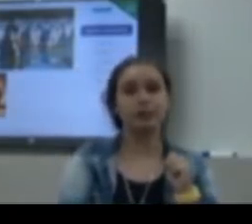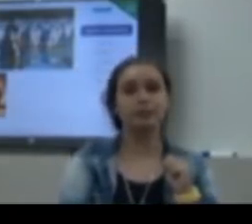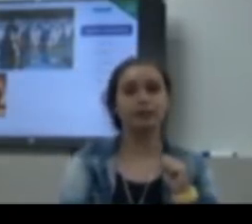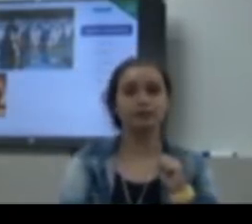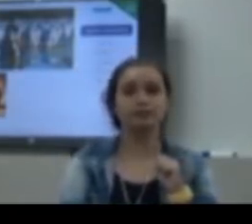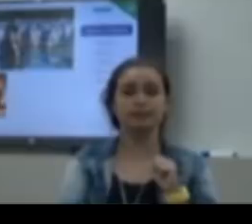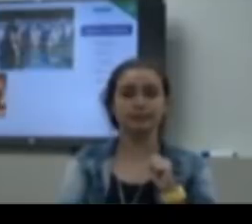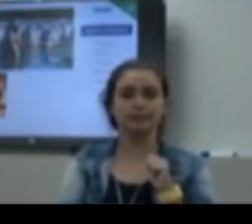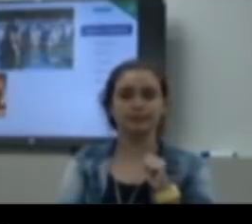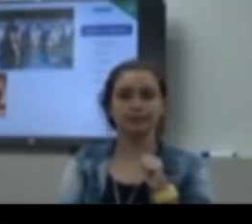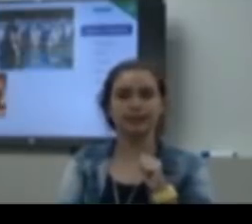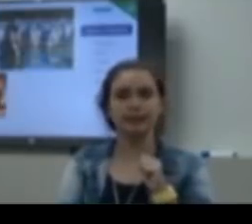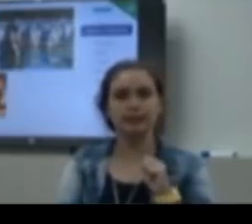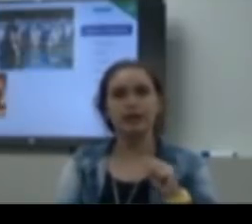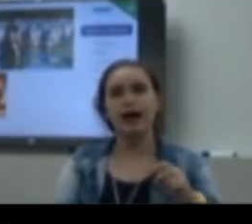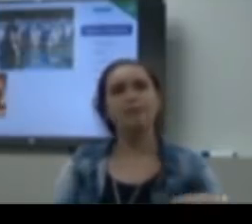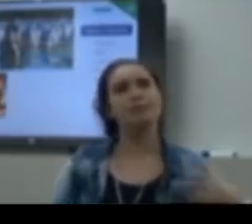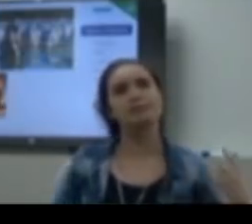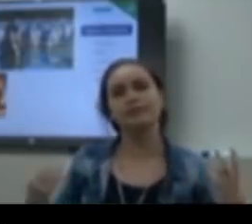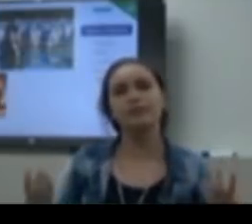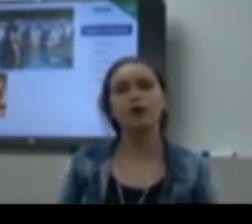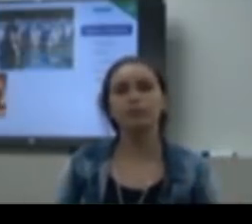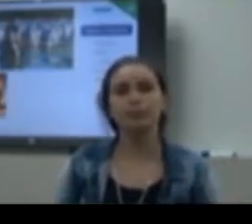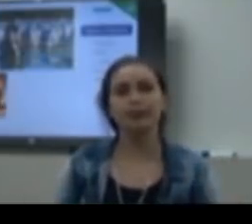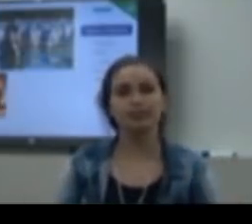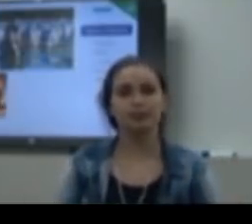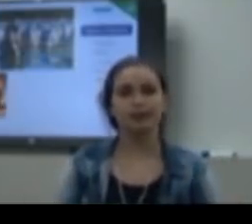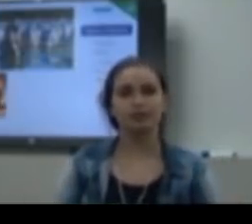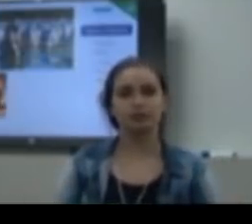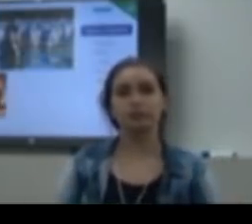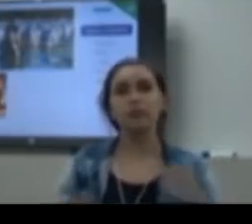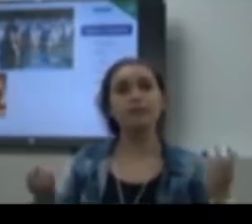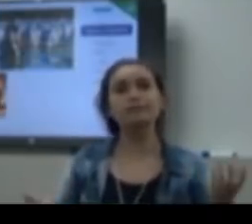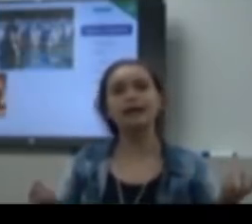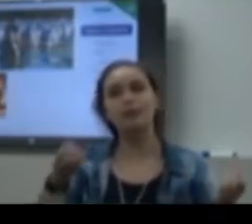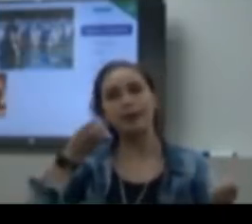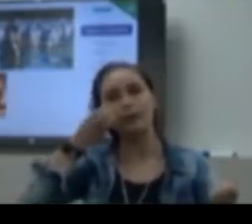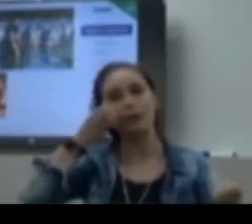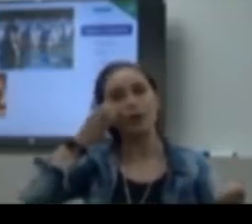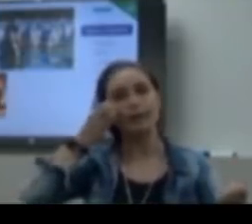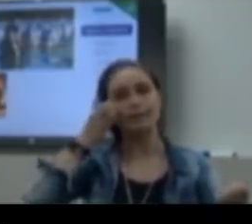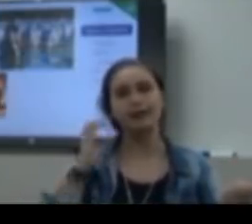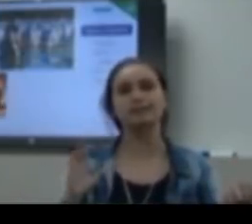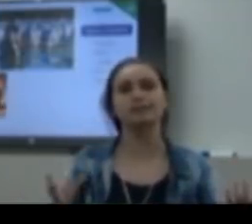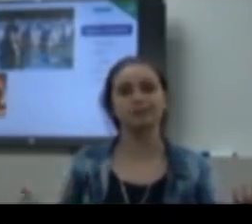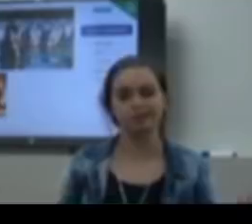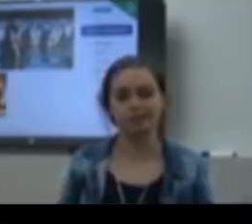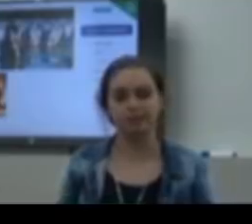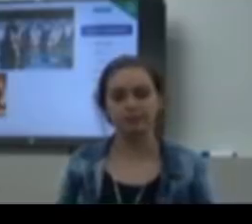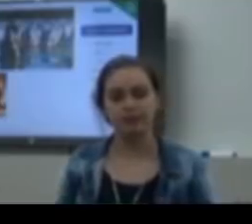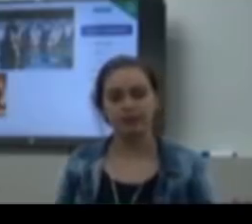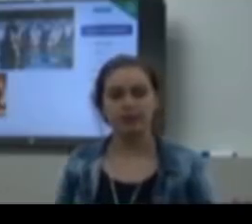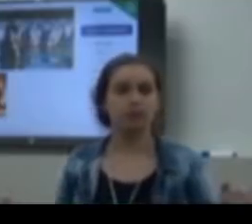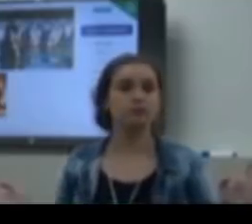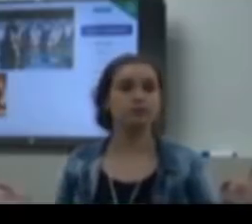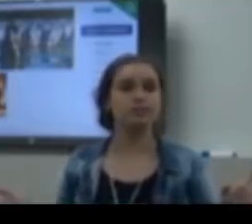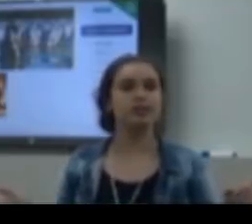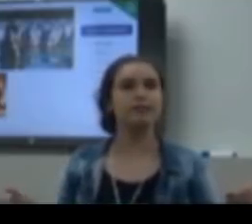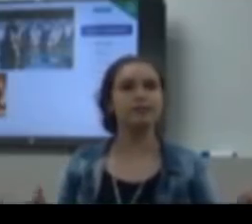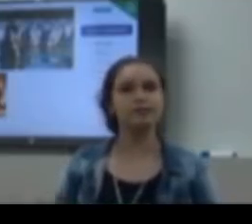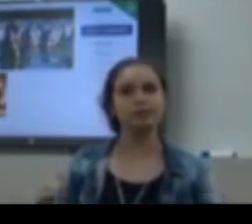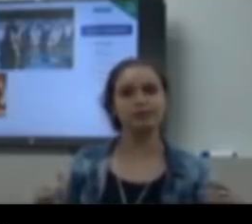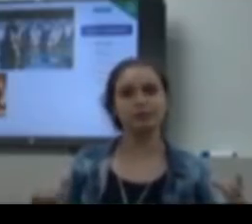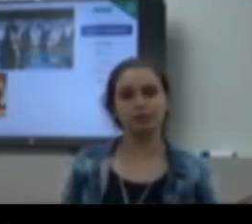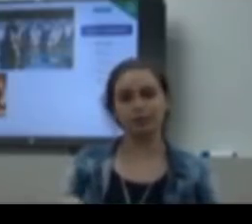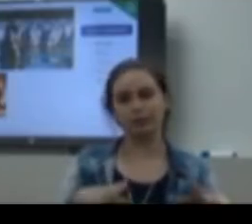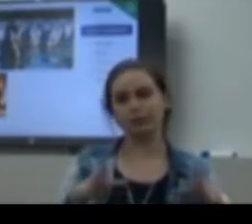sendo prejudicial para o ecossistema também, tá? Ah, mas devolve o peixe para a região. Então, vamos pensar como é que ocorre a pesca esportiva. Alguns de vocês